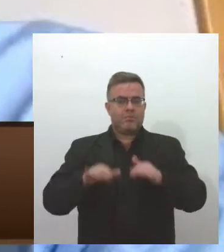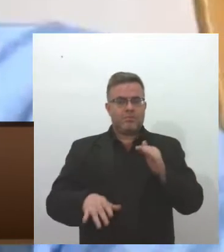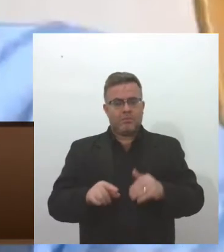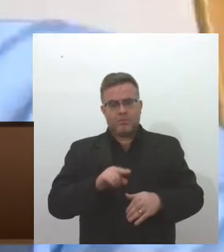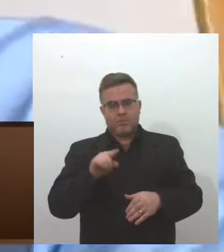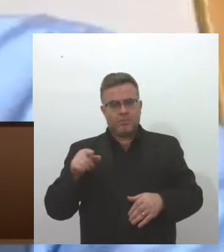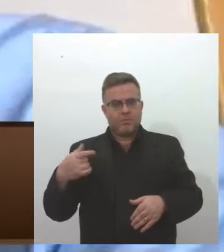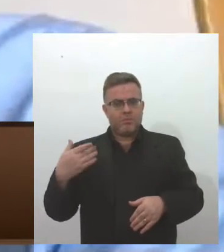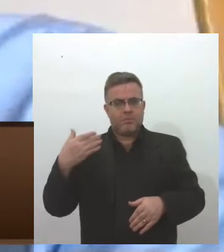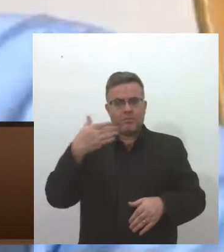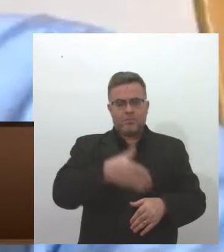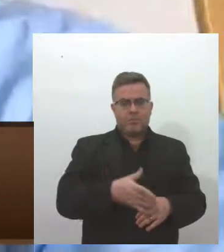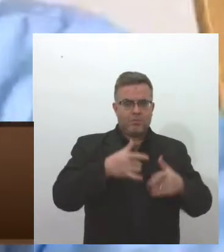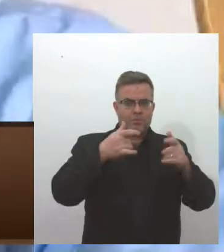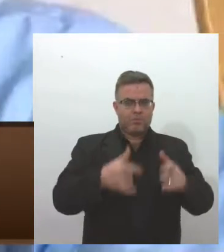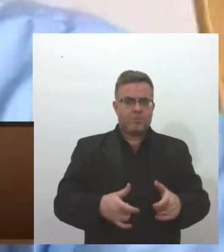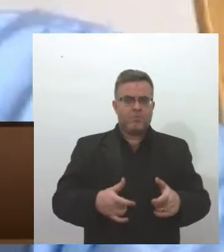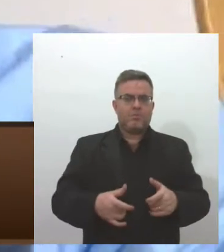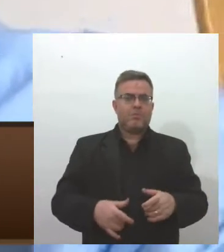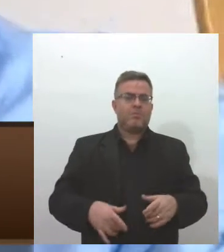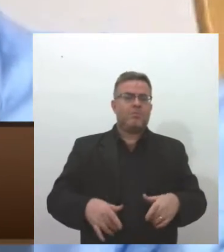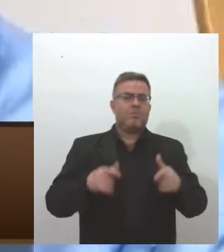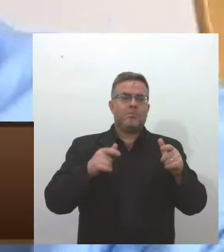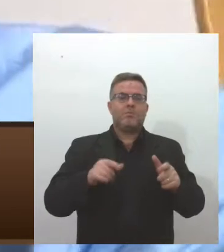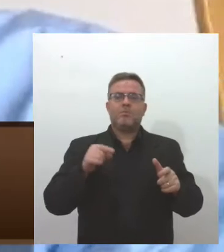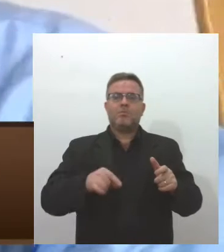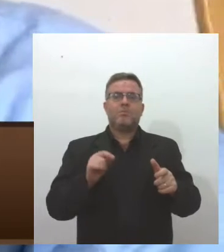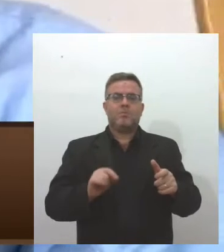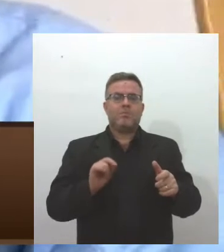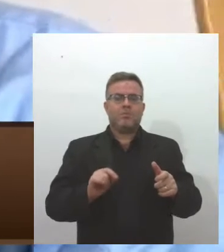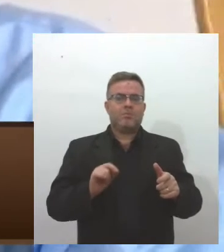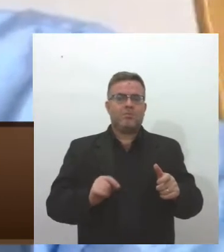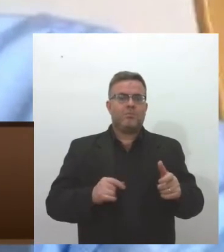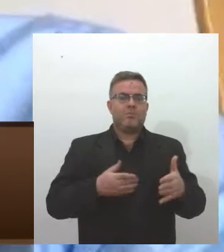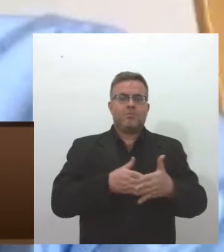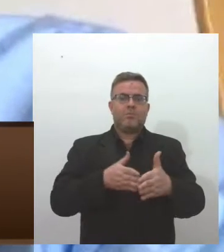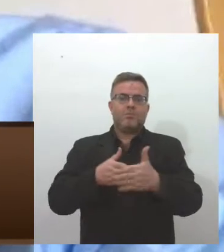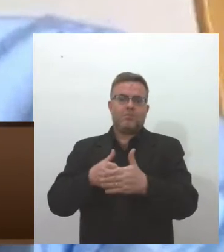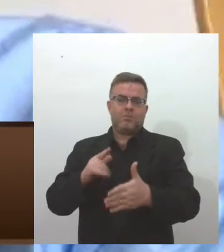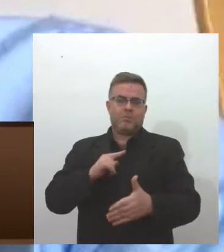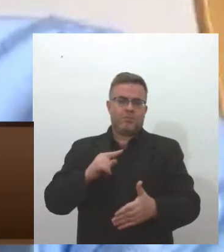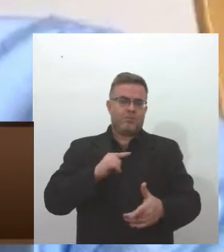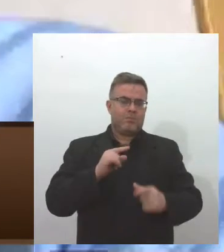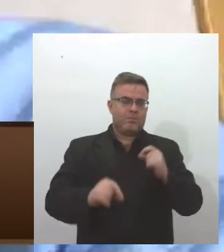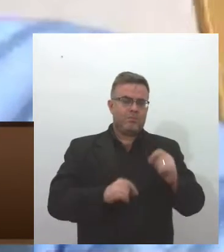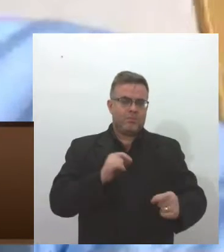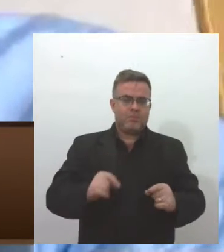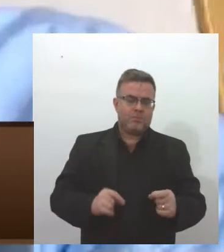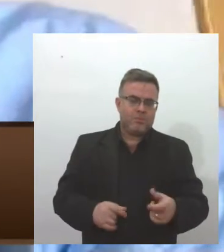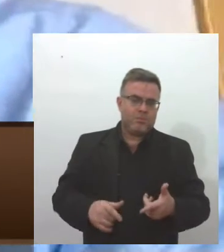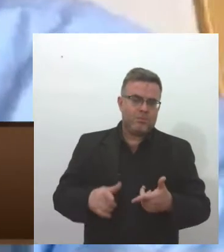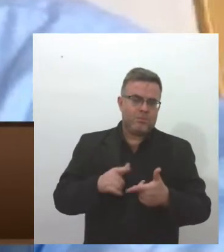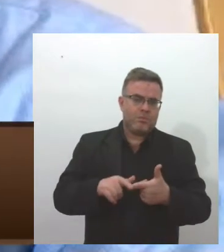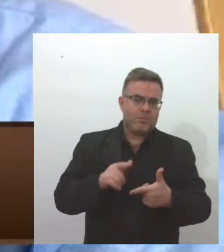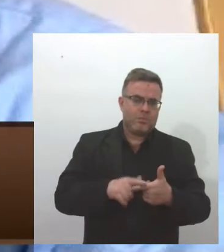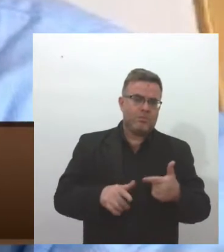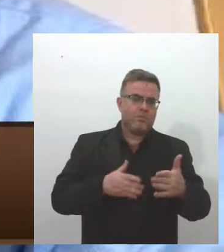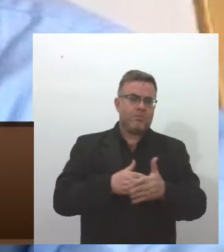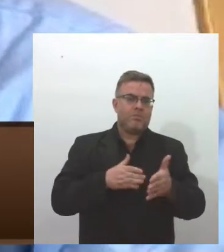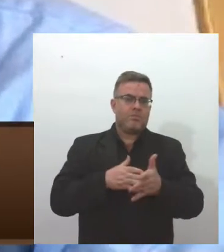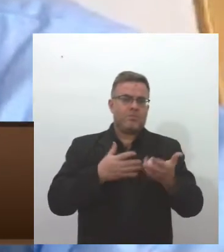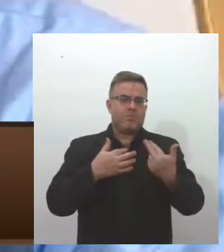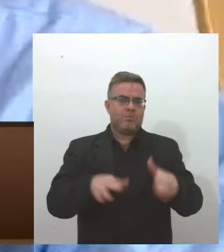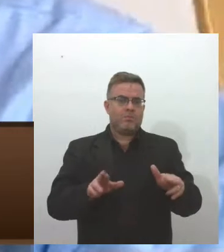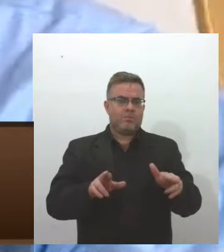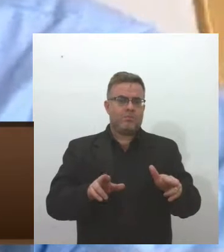chega num cenário local, ela cria algumas barreiras que são são difíceis